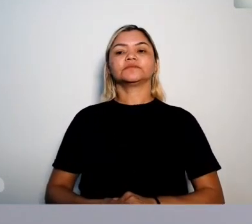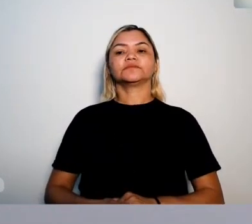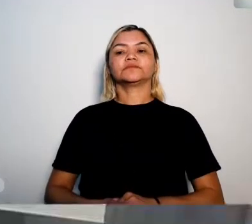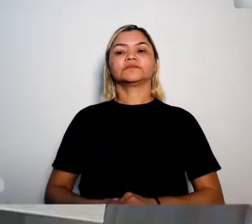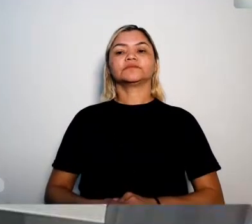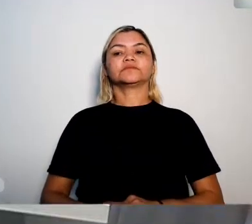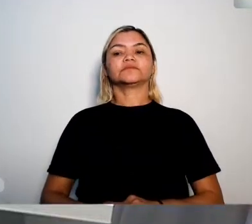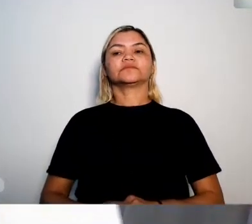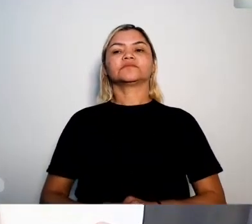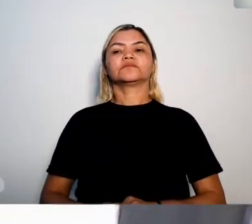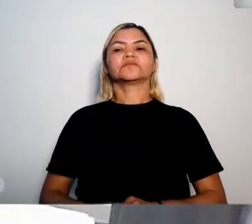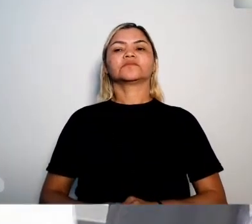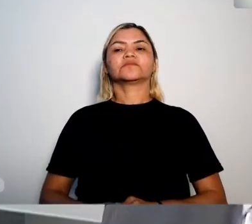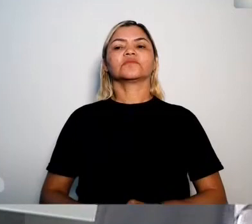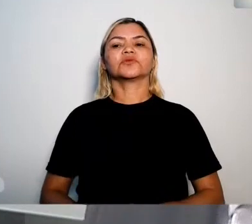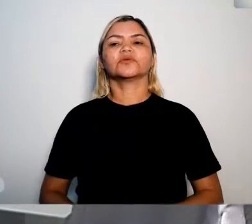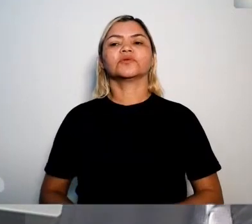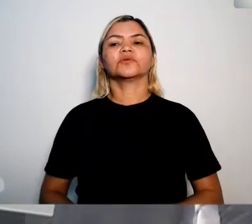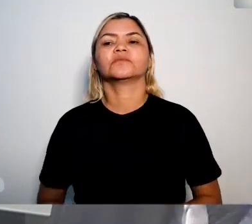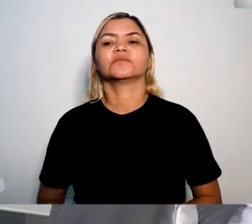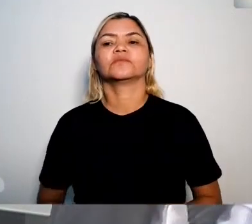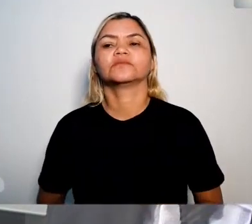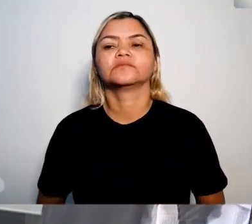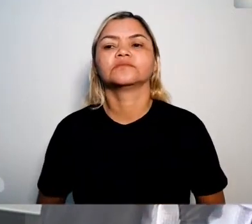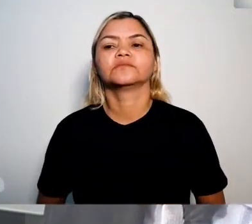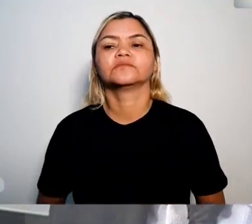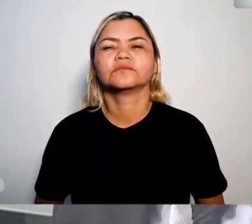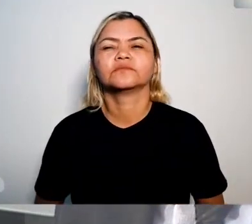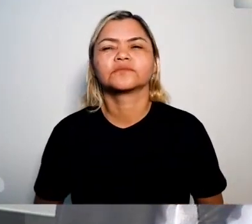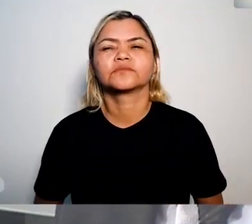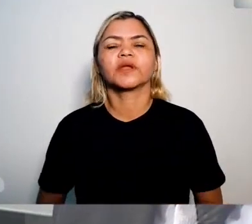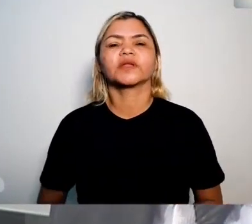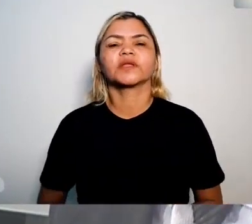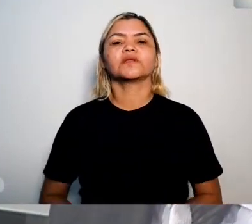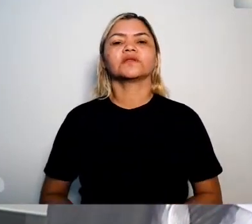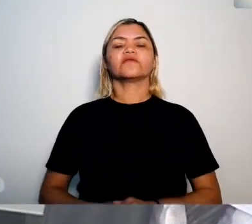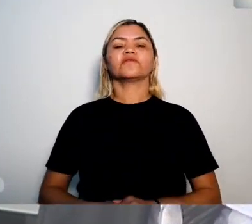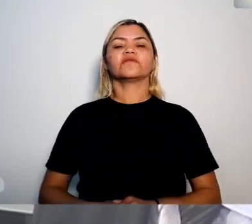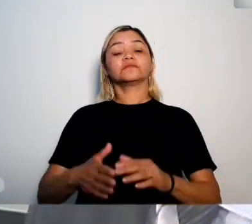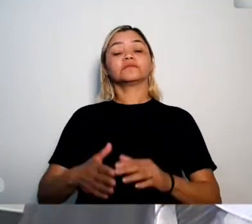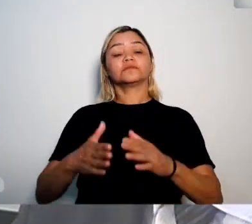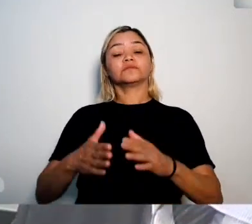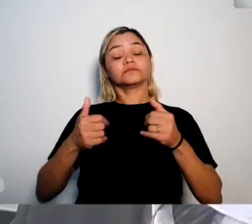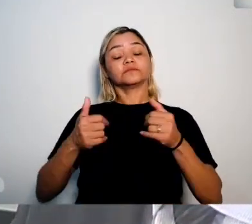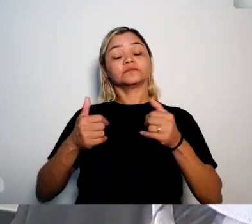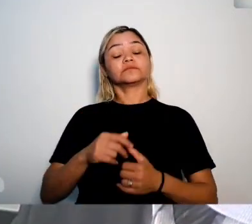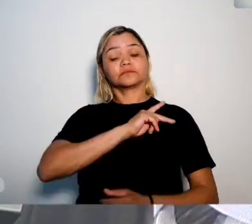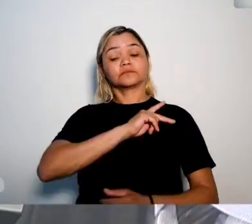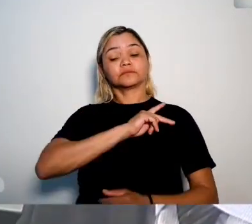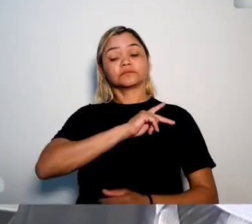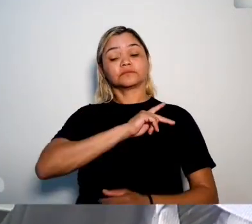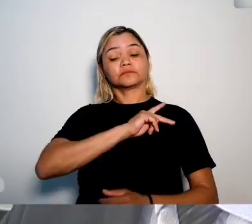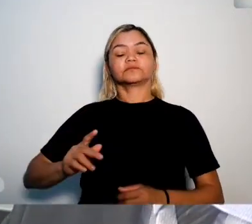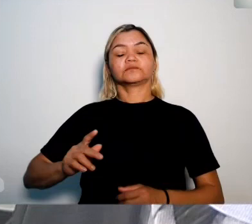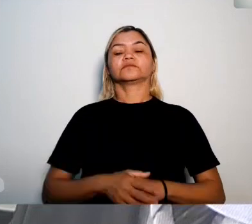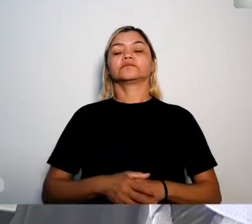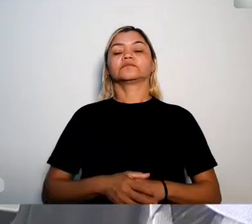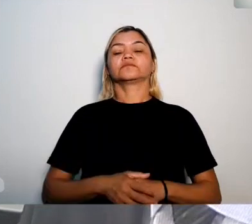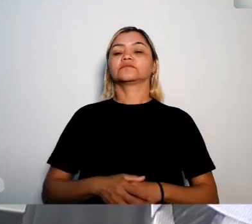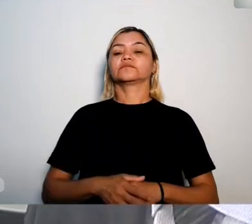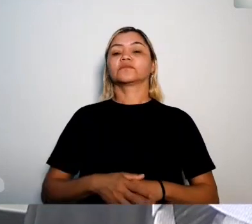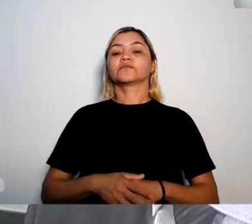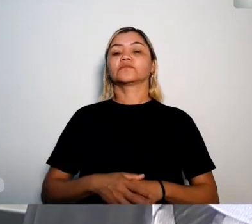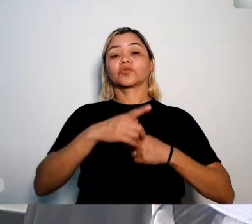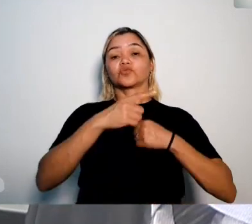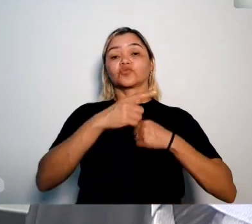eu gostaria de solicitar de vossa senhoria a inversão da pauta com base no artigo 135, parágrafo